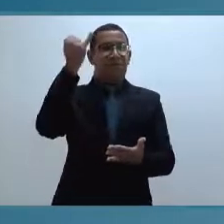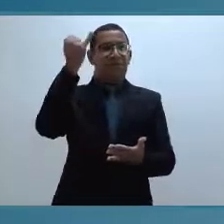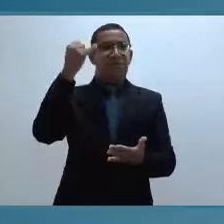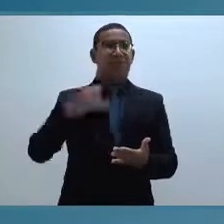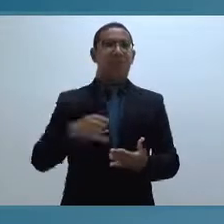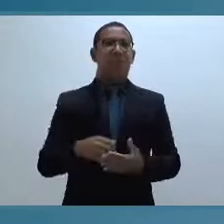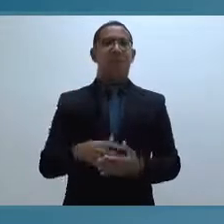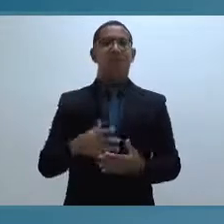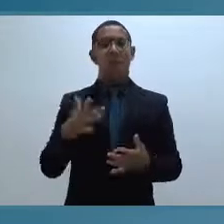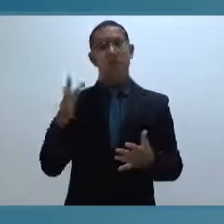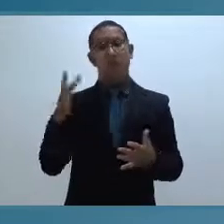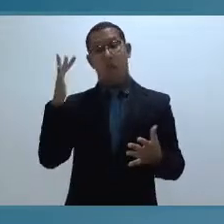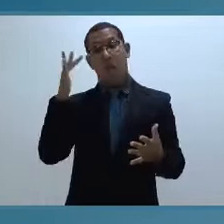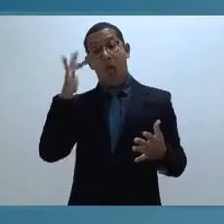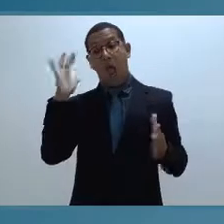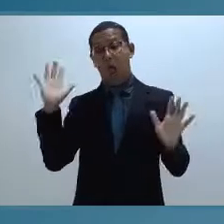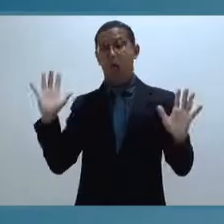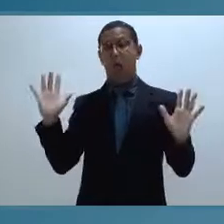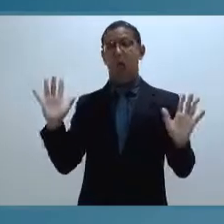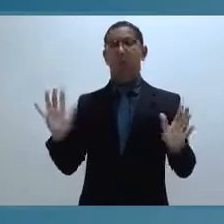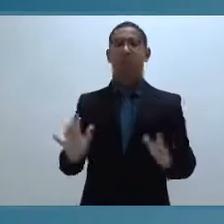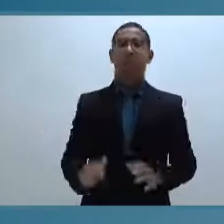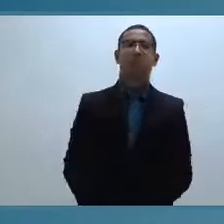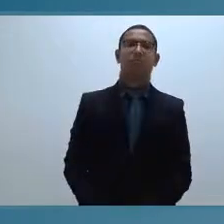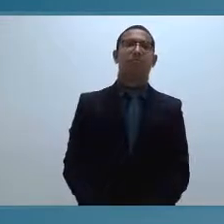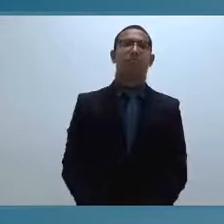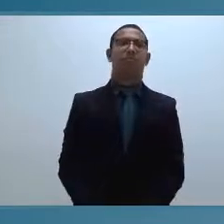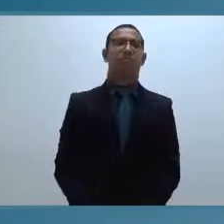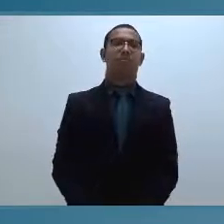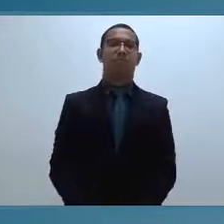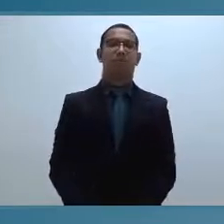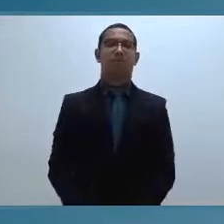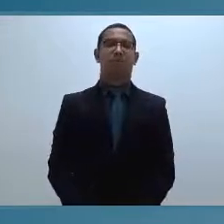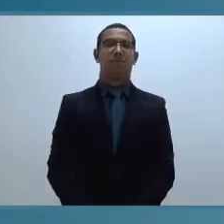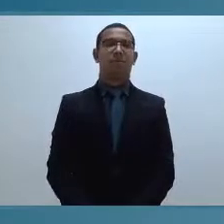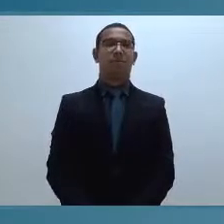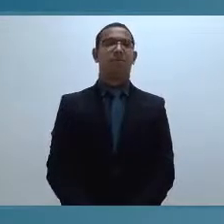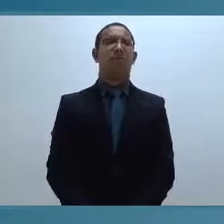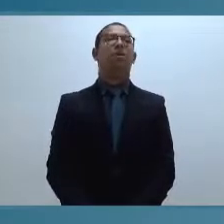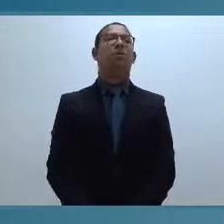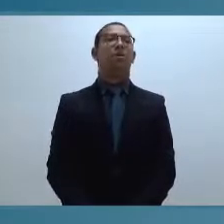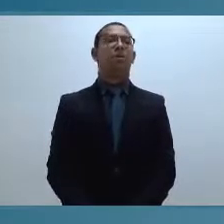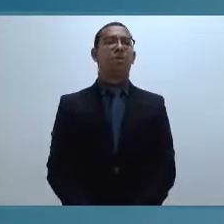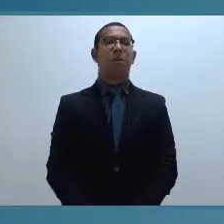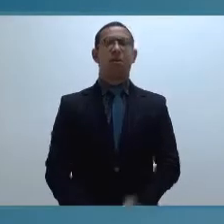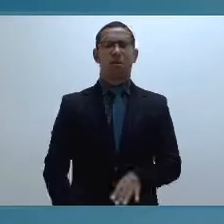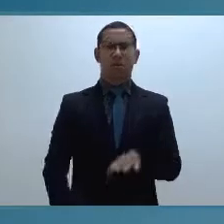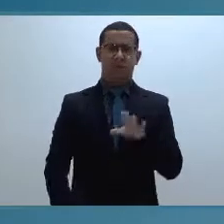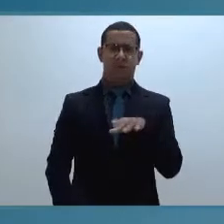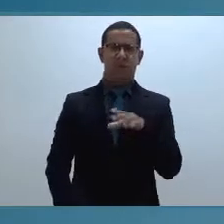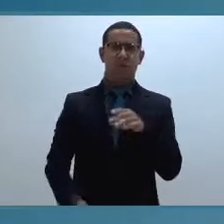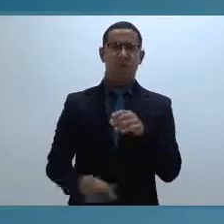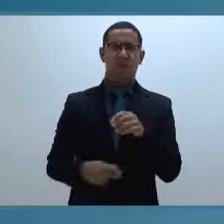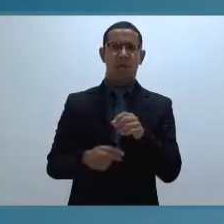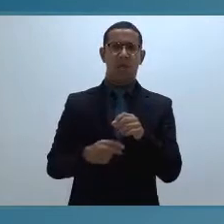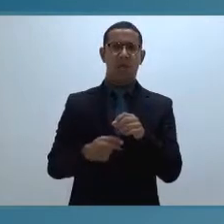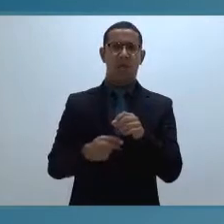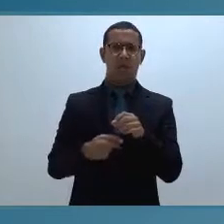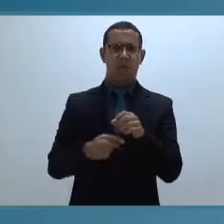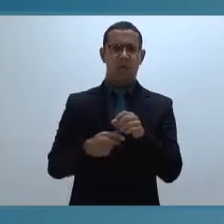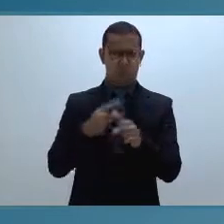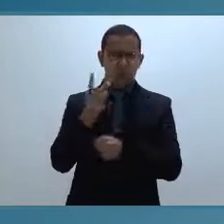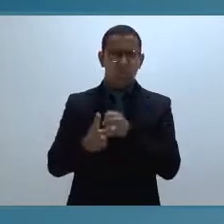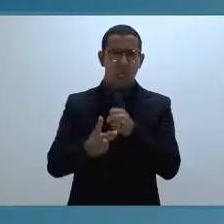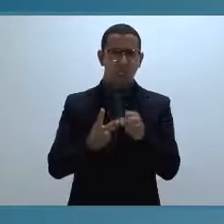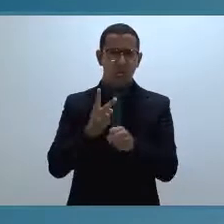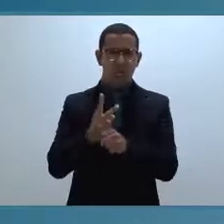Penso eu, excelência, apenas a minha opinião individual. Esse pedido está 2 anos, né? Desembargador, desde 2020. A juíza